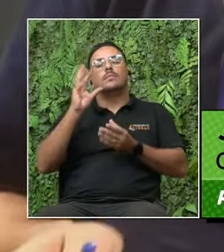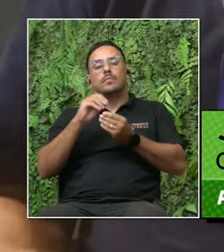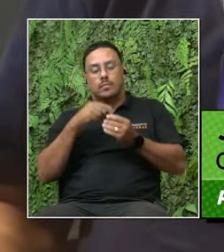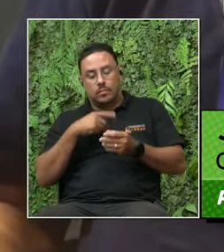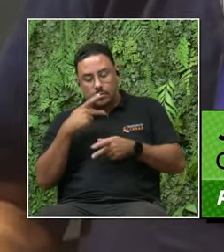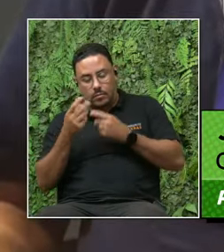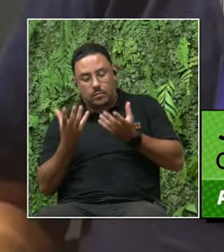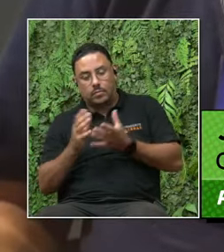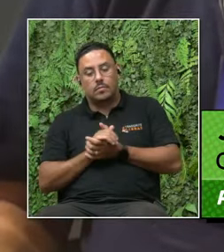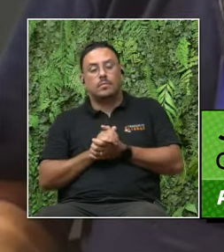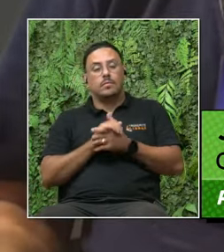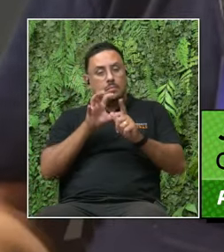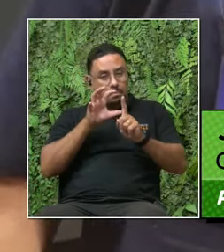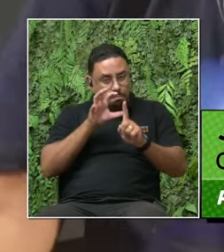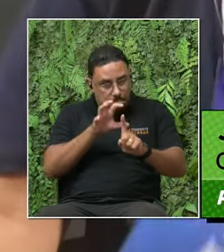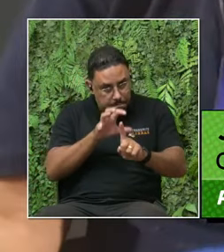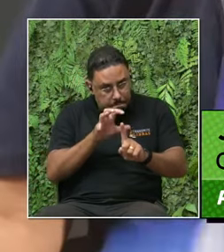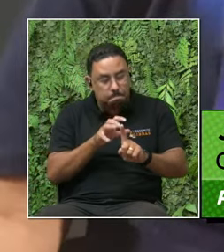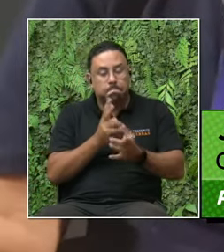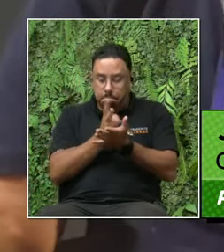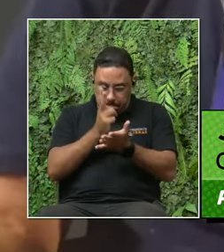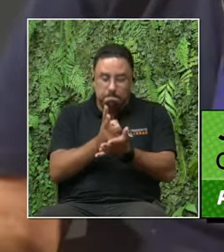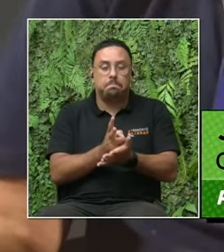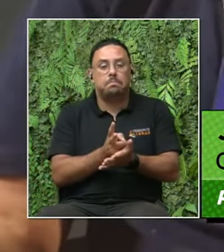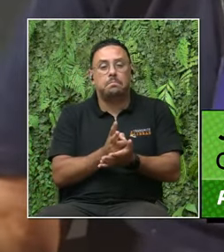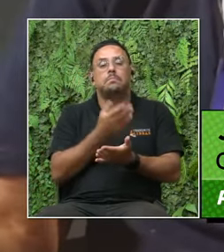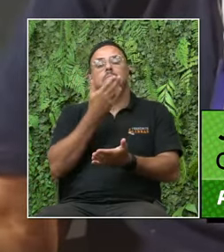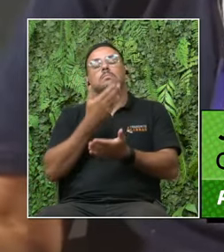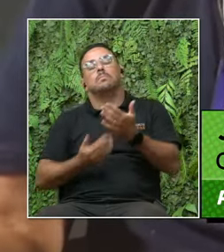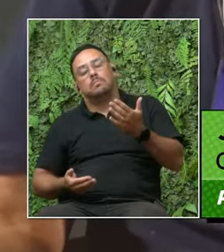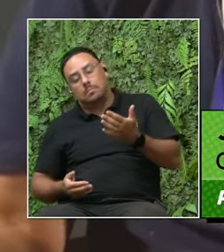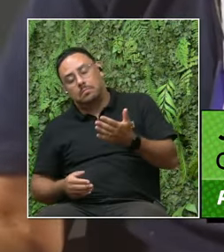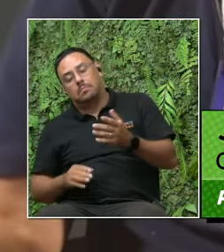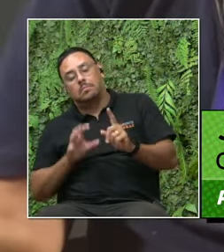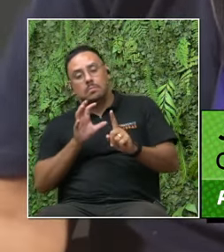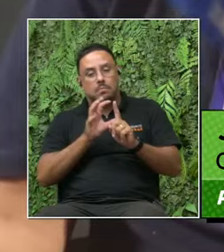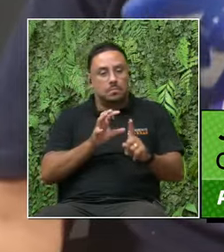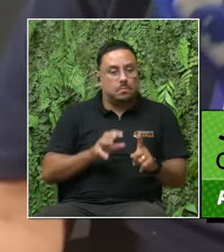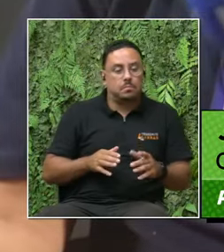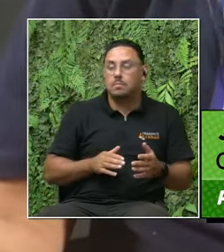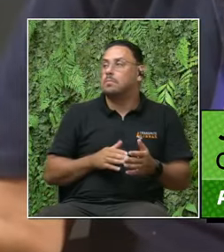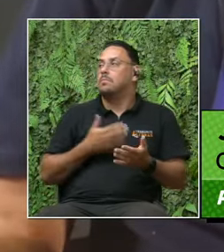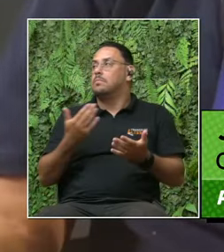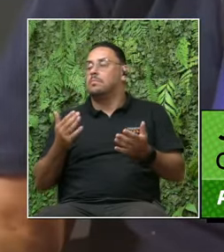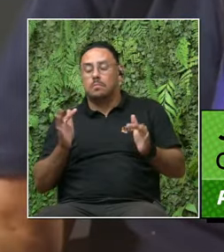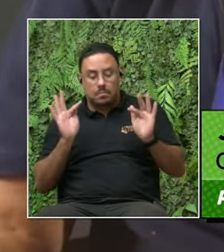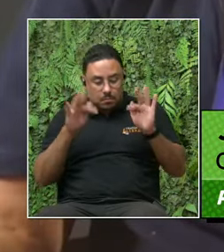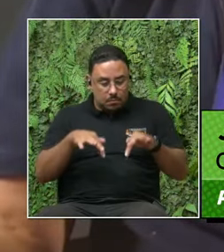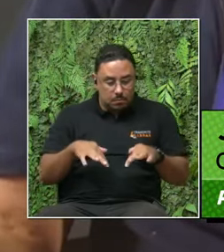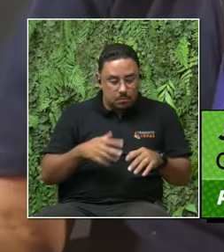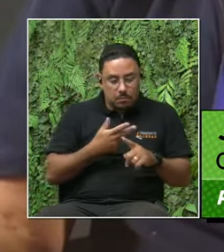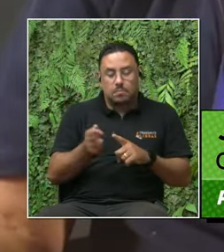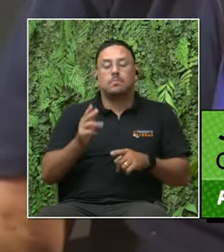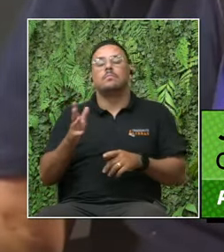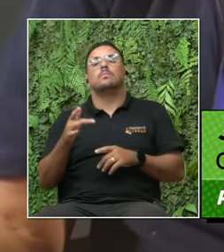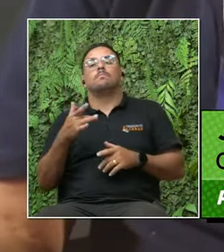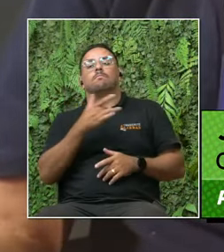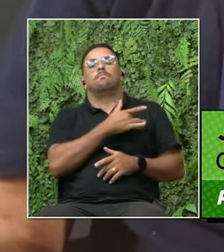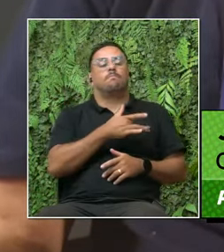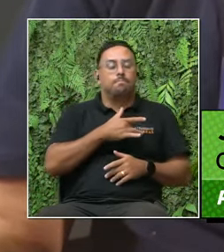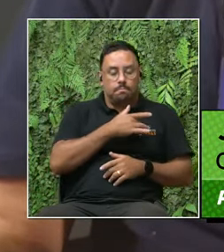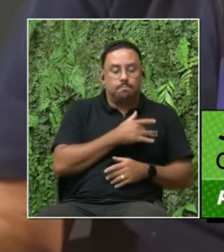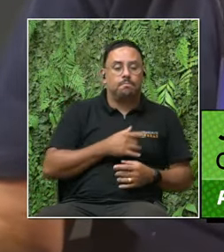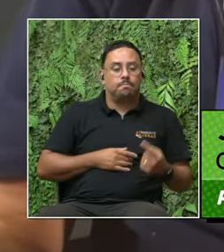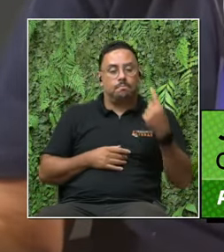falou a pressão vai existir a partir de agora perdeu a final né ah não é uma final ganha e tal pô mas o Cruzeiro tinha um